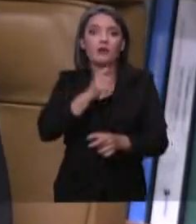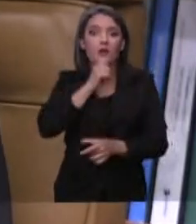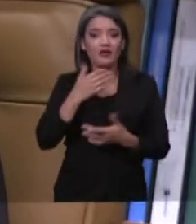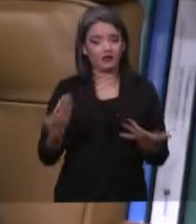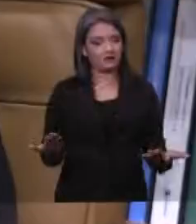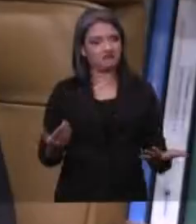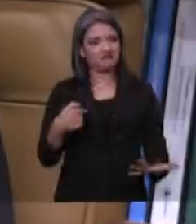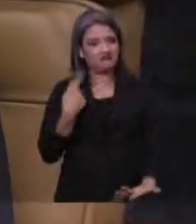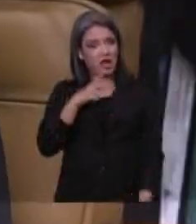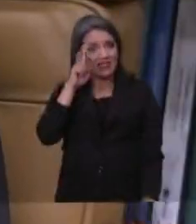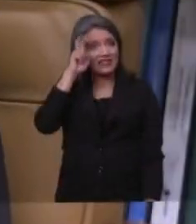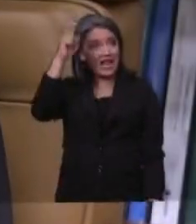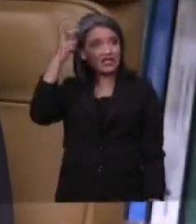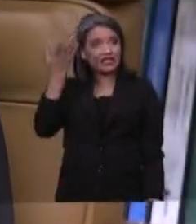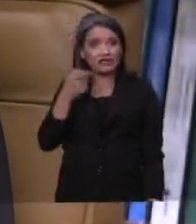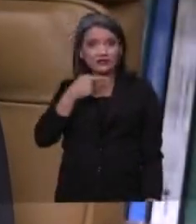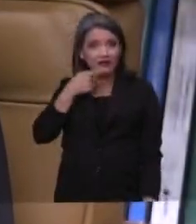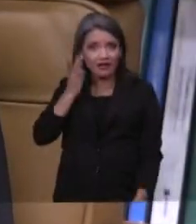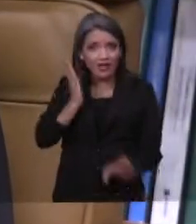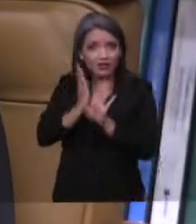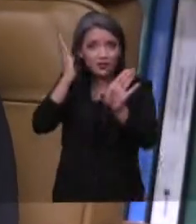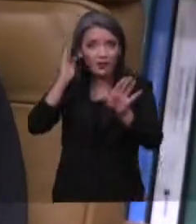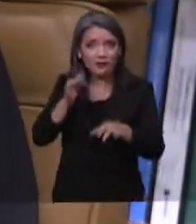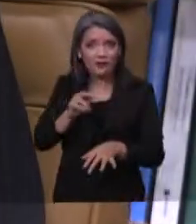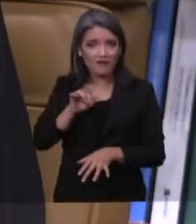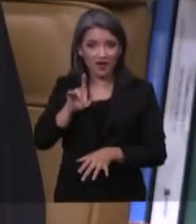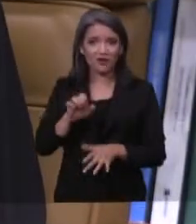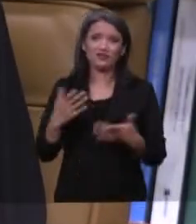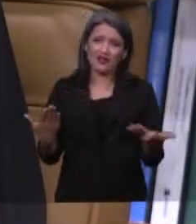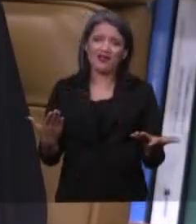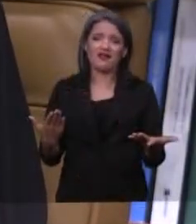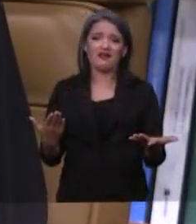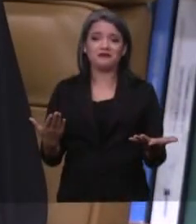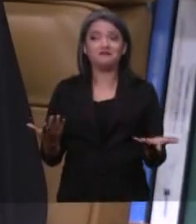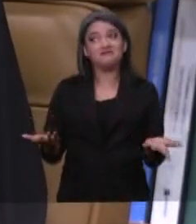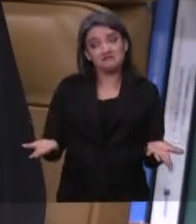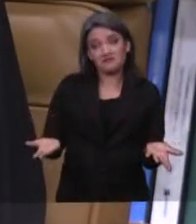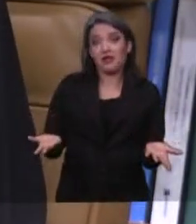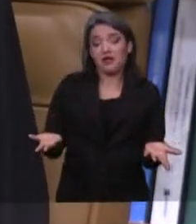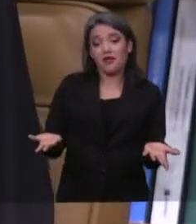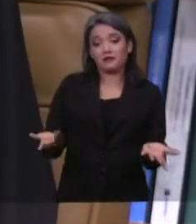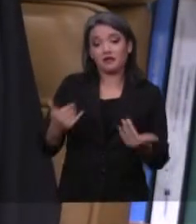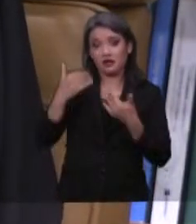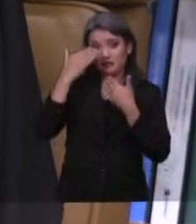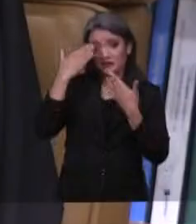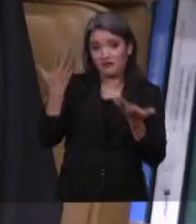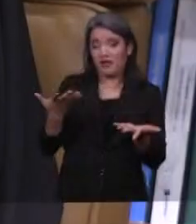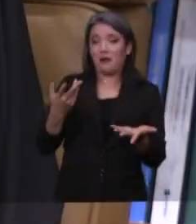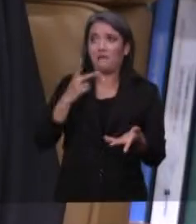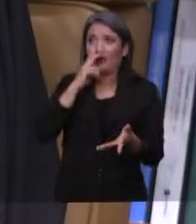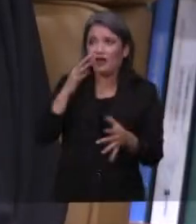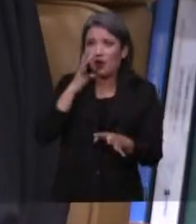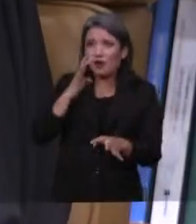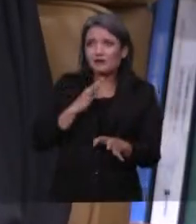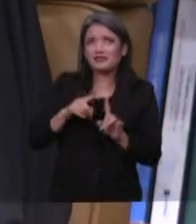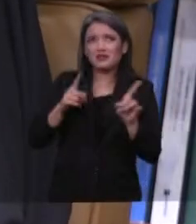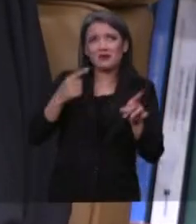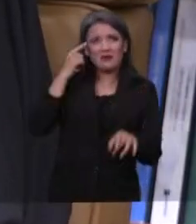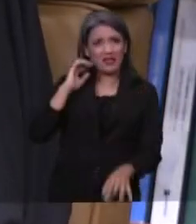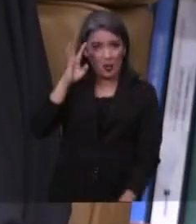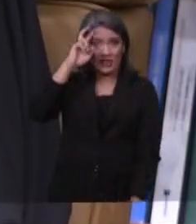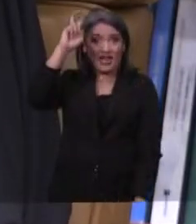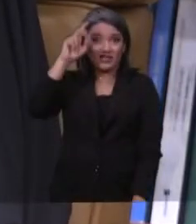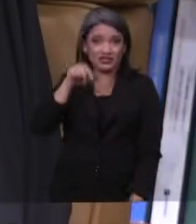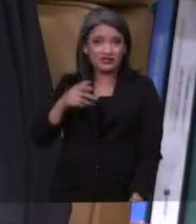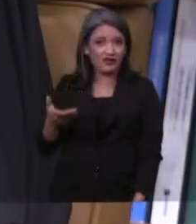somos tão inteligentes que ninguém descobriu a fraude que nós preparamos. Chega a ser lisonjeiro esse tipo de acusação. Então, era